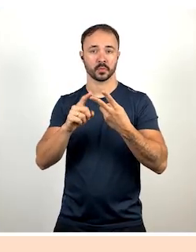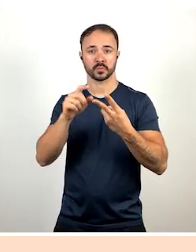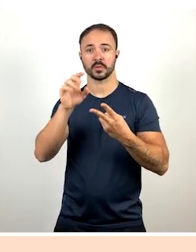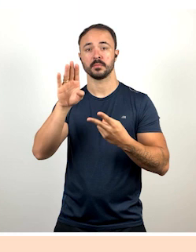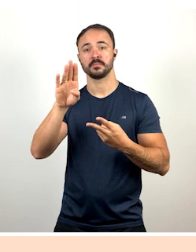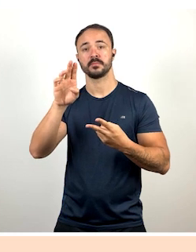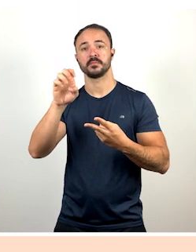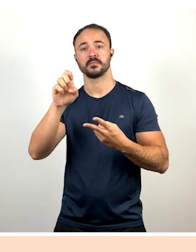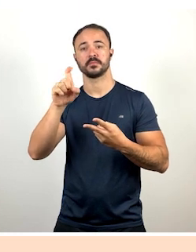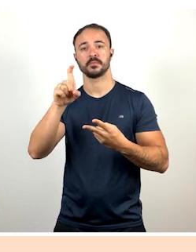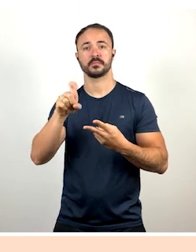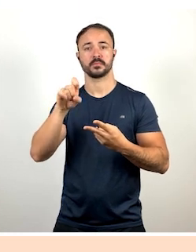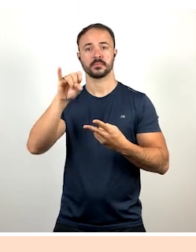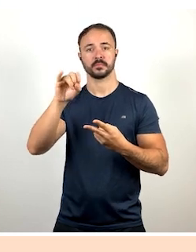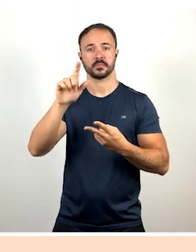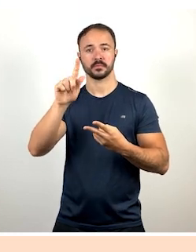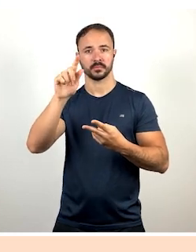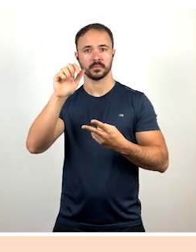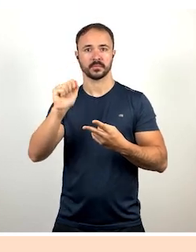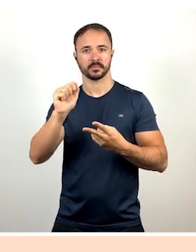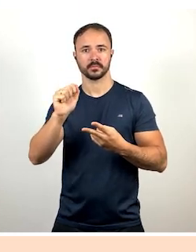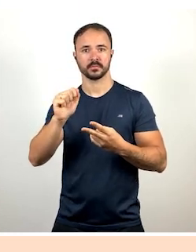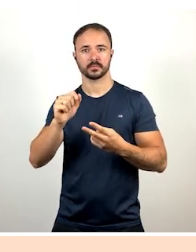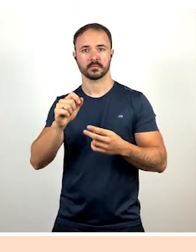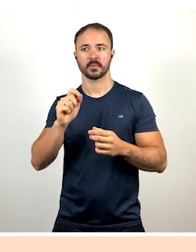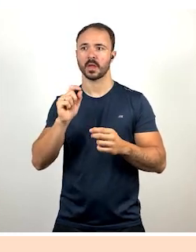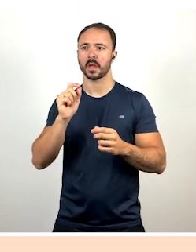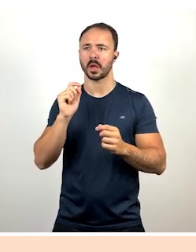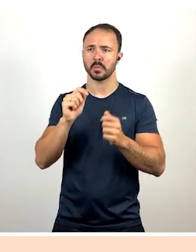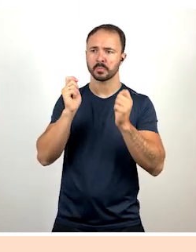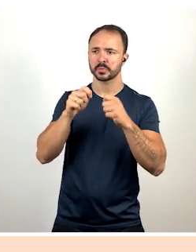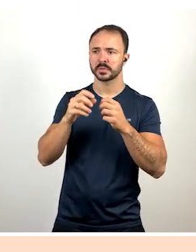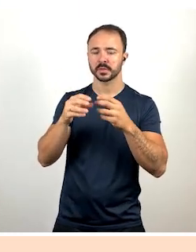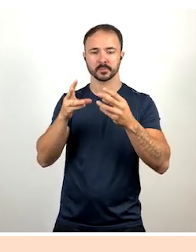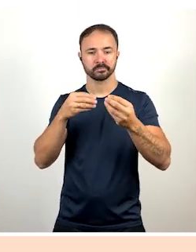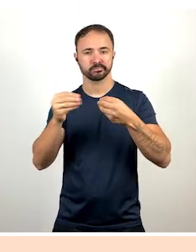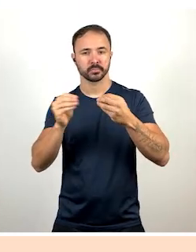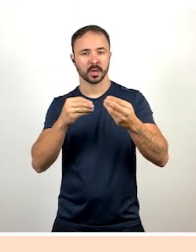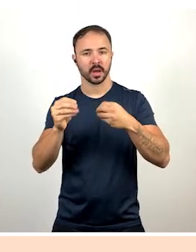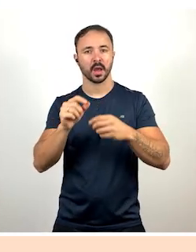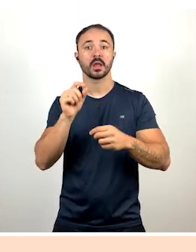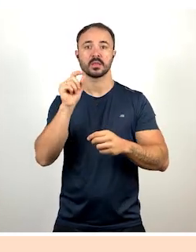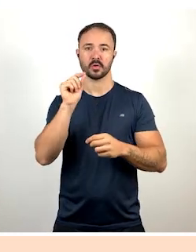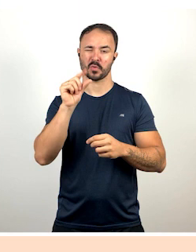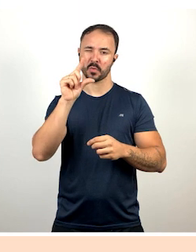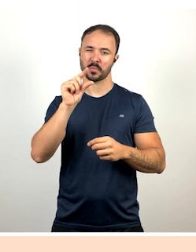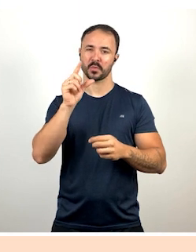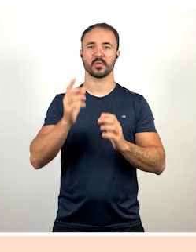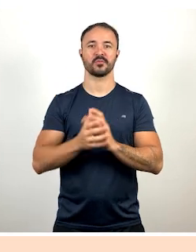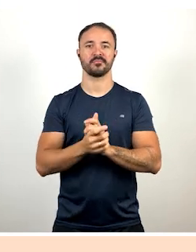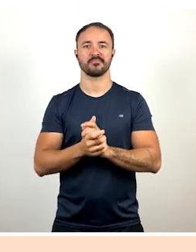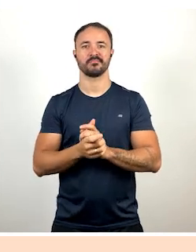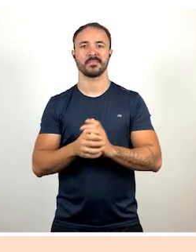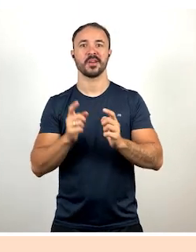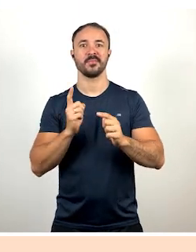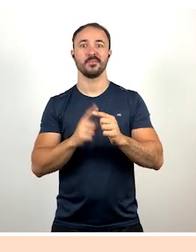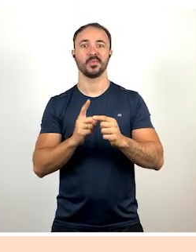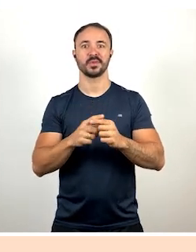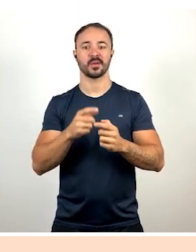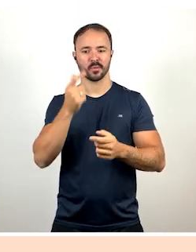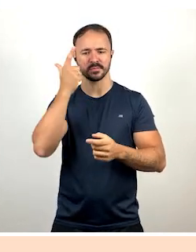órgão muscular elástico. A musculatura da bexiga é especial, porque ela tem a capacidade de